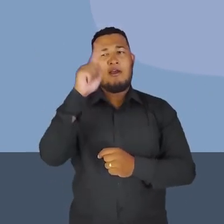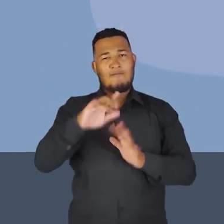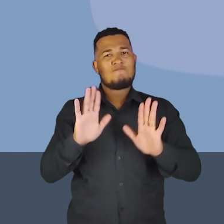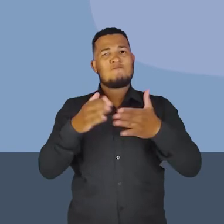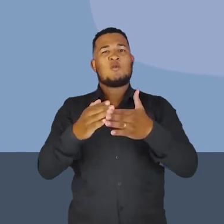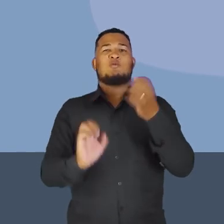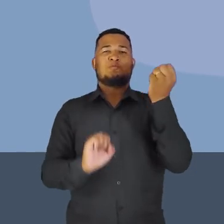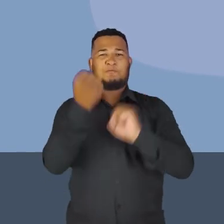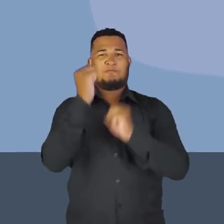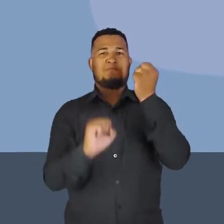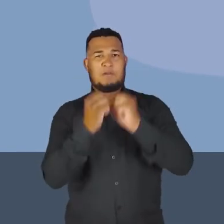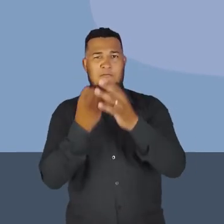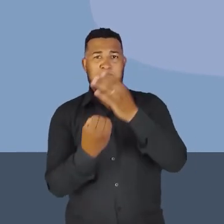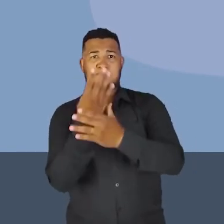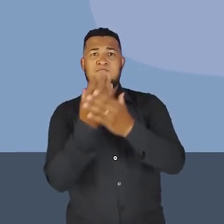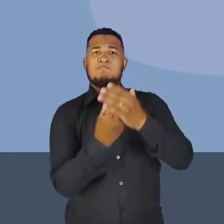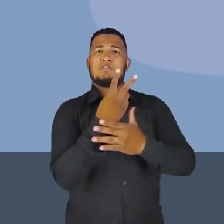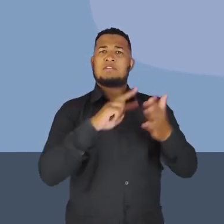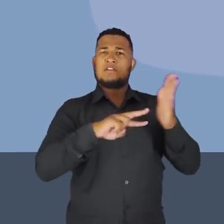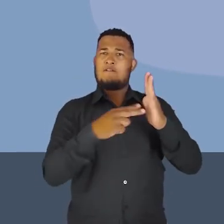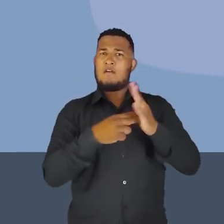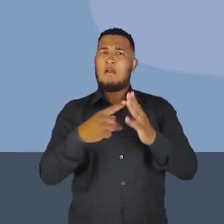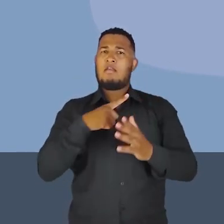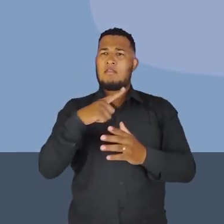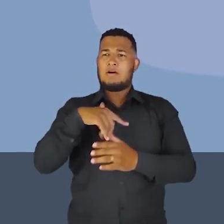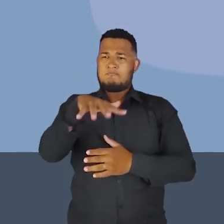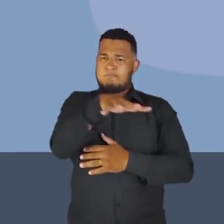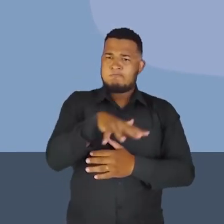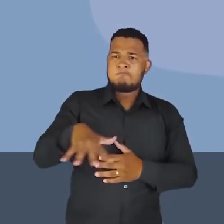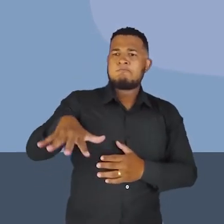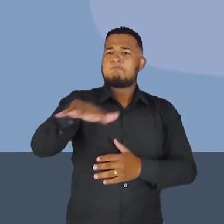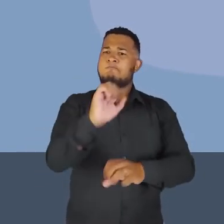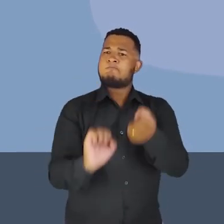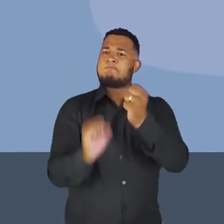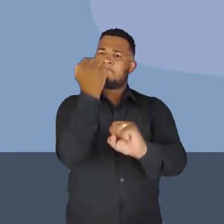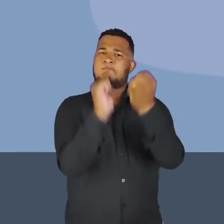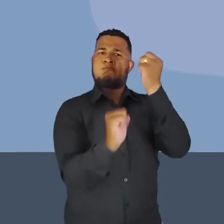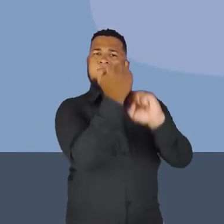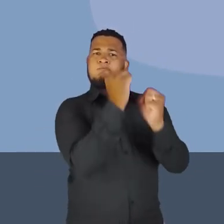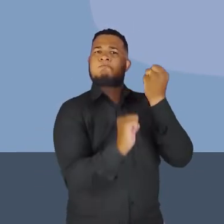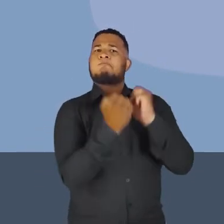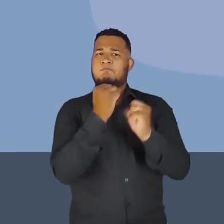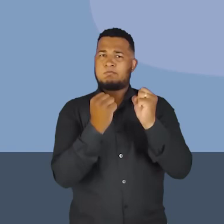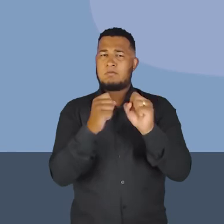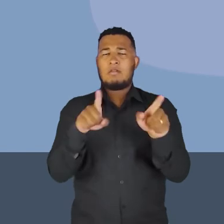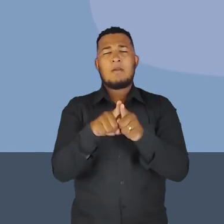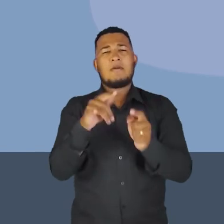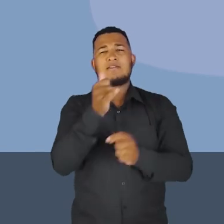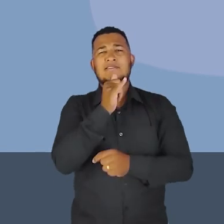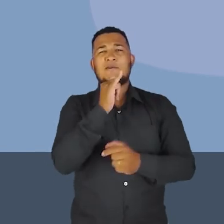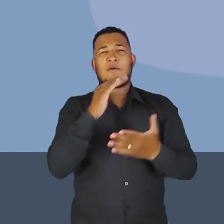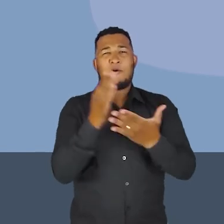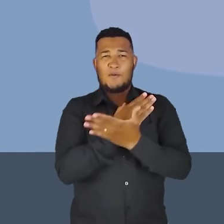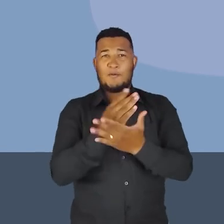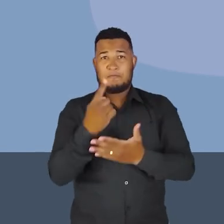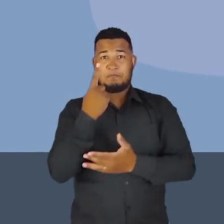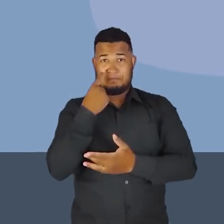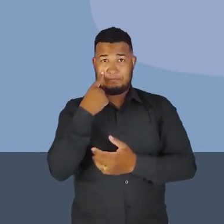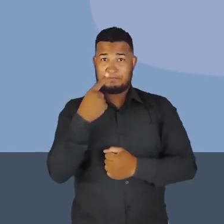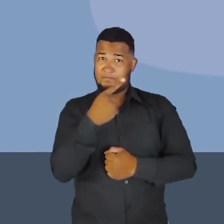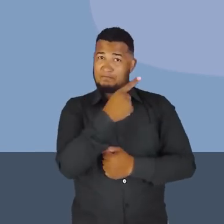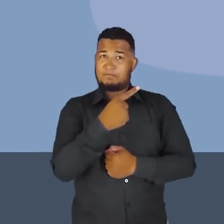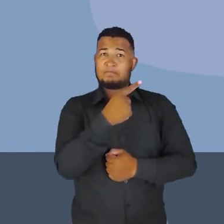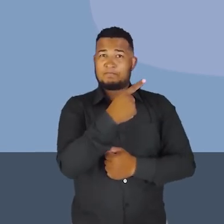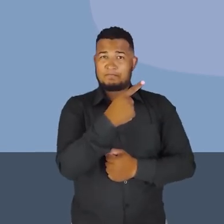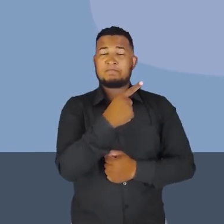Eles apresentam, né, vastos e modernos parques empresariais, produtivos, e a gente tem alguns exemplos aqui nas imagens que eu trouxe para vocês